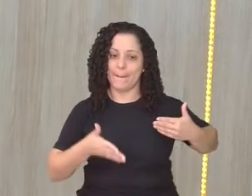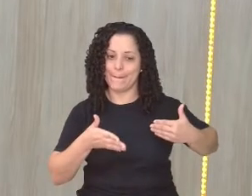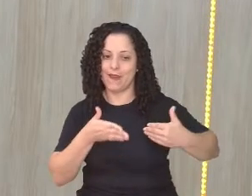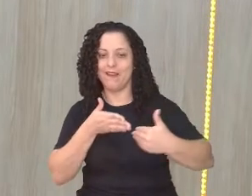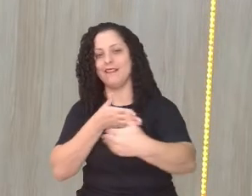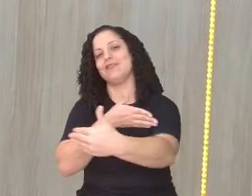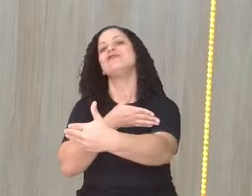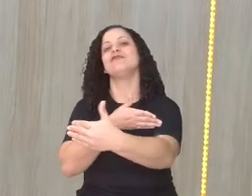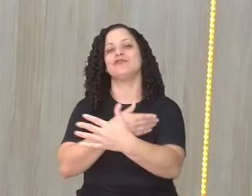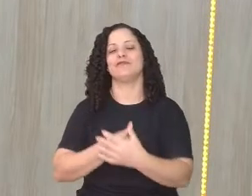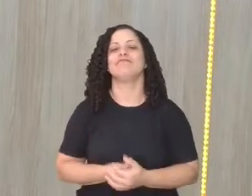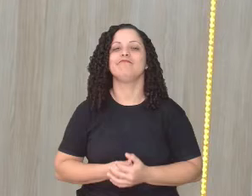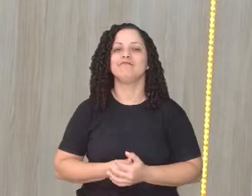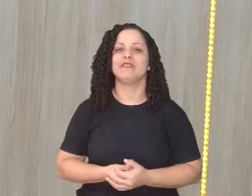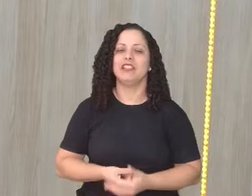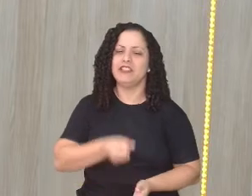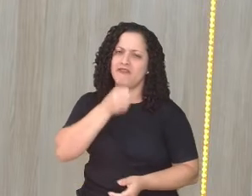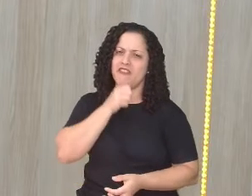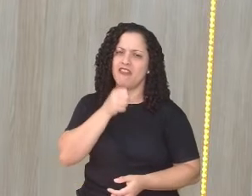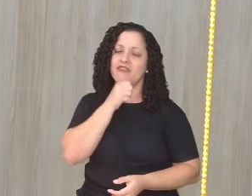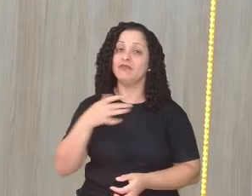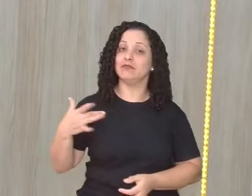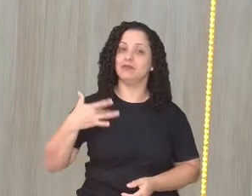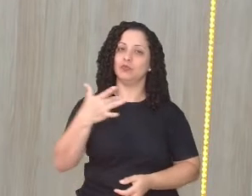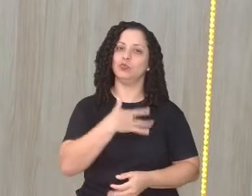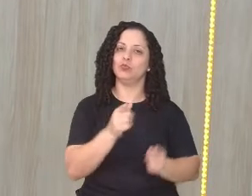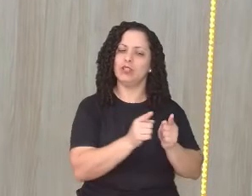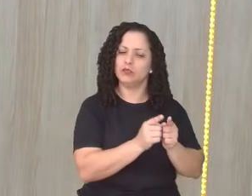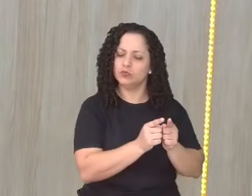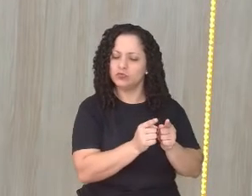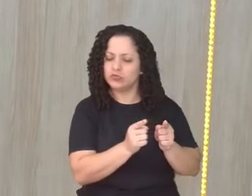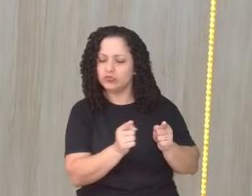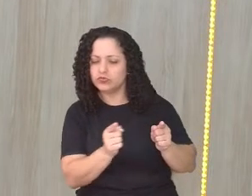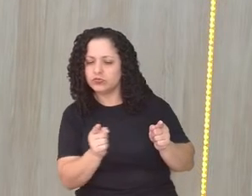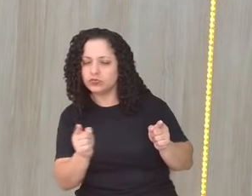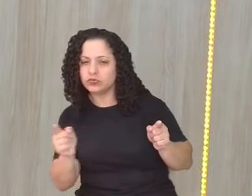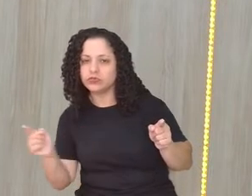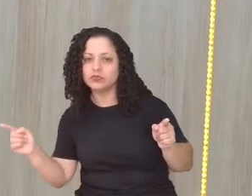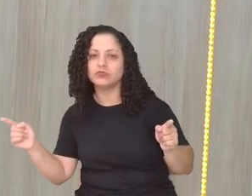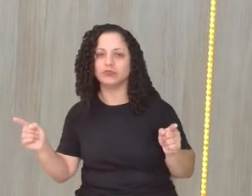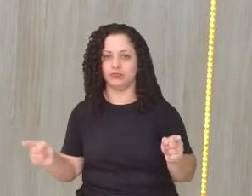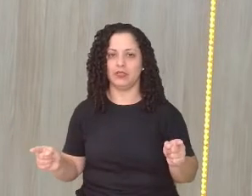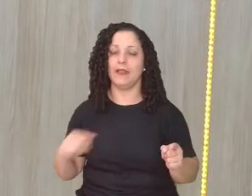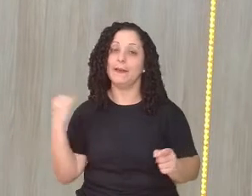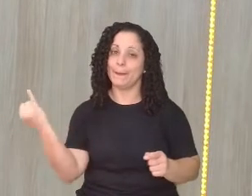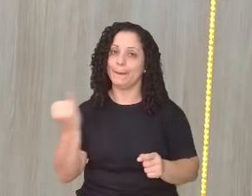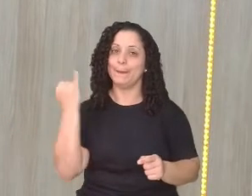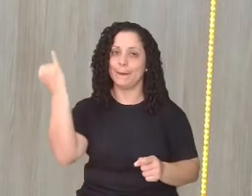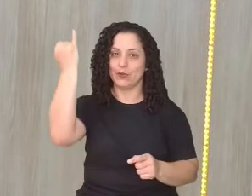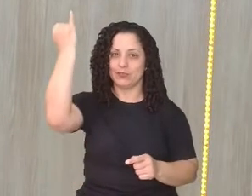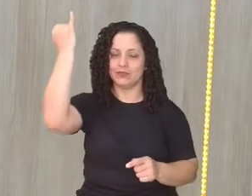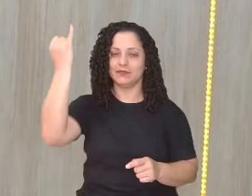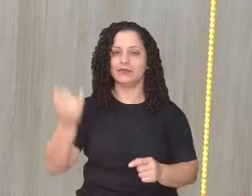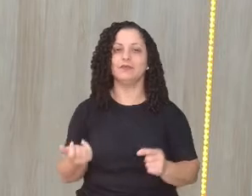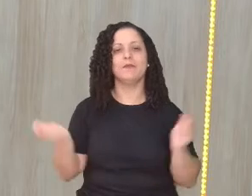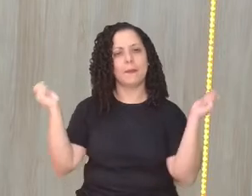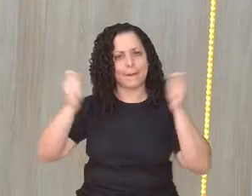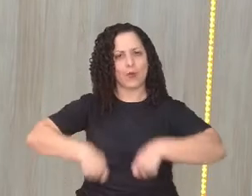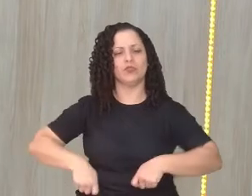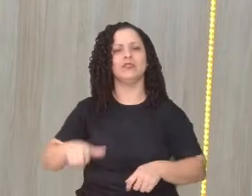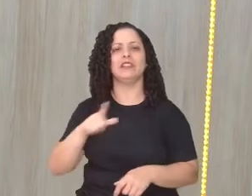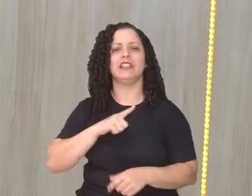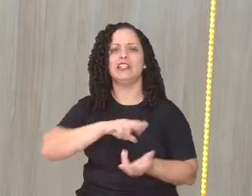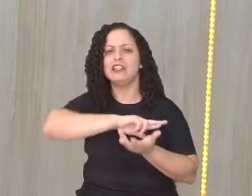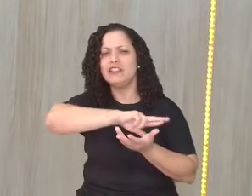de vida, não é? E envelhecer com saúde também, que é importante, não é? Esse envelhecimento saudável que você pode fazer uma